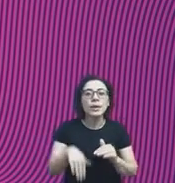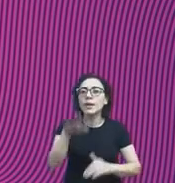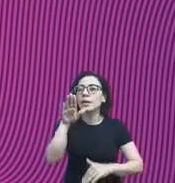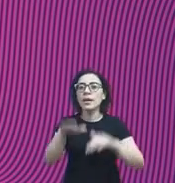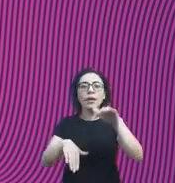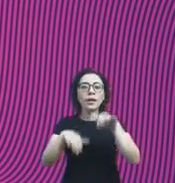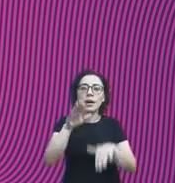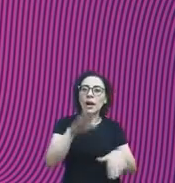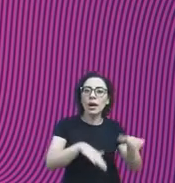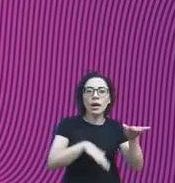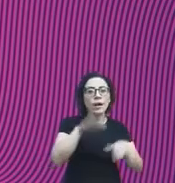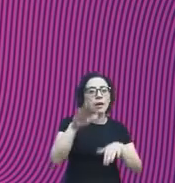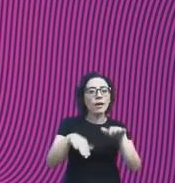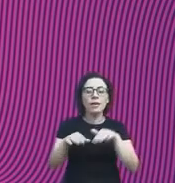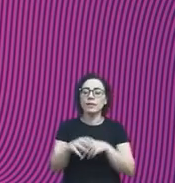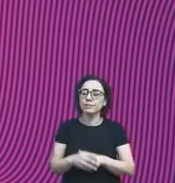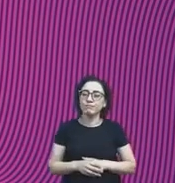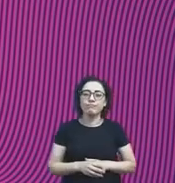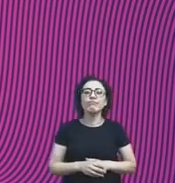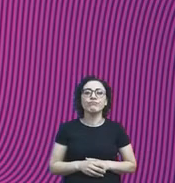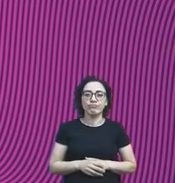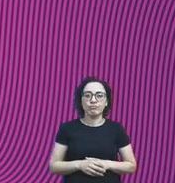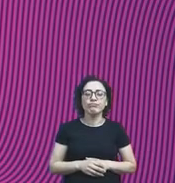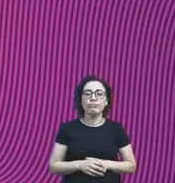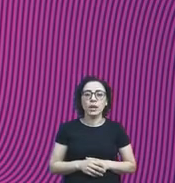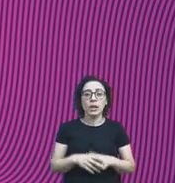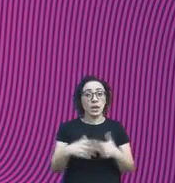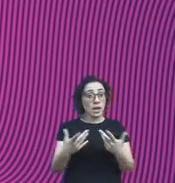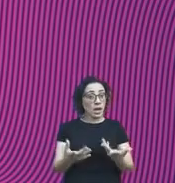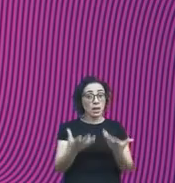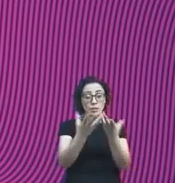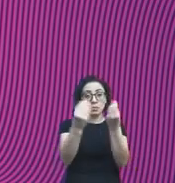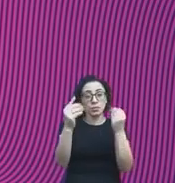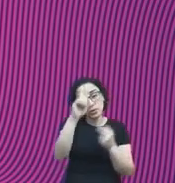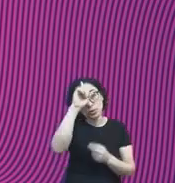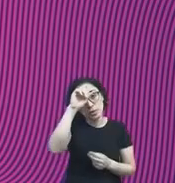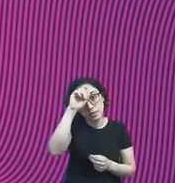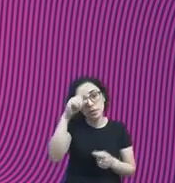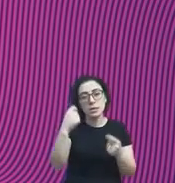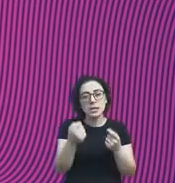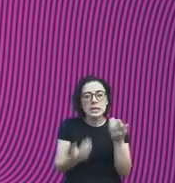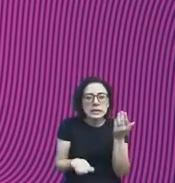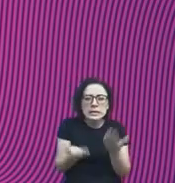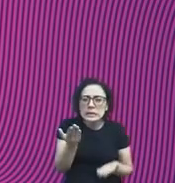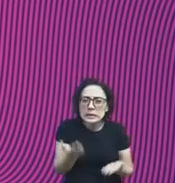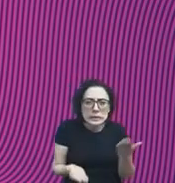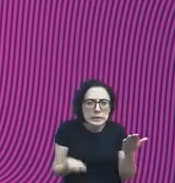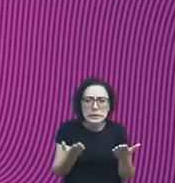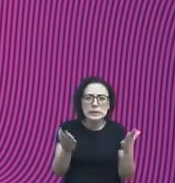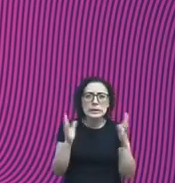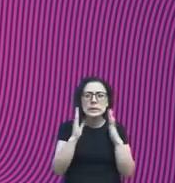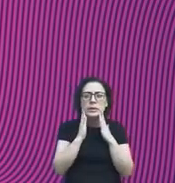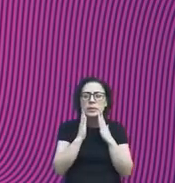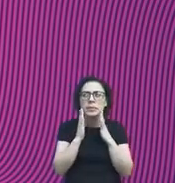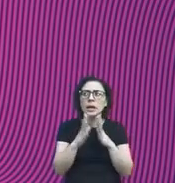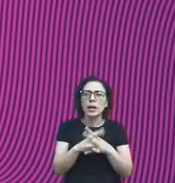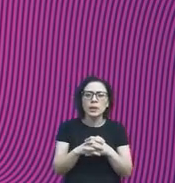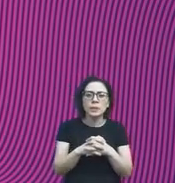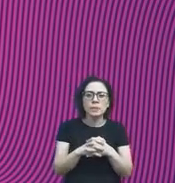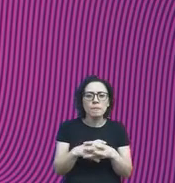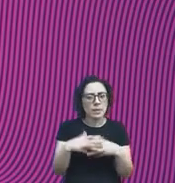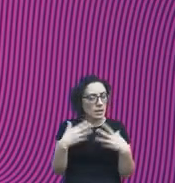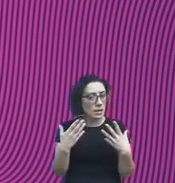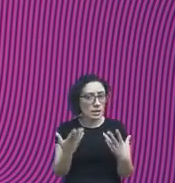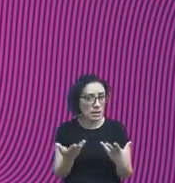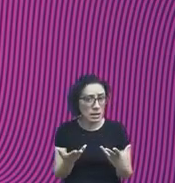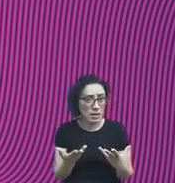bem, eu vou ter que equilibrar o meu fluxo de caixa a partir daí. E nesse jogo, esse não é um jogo de